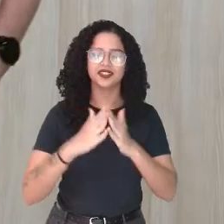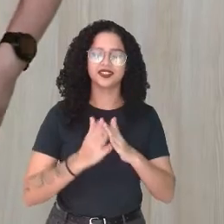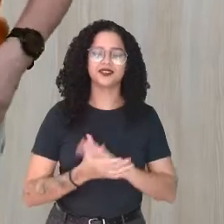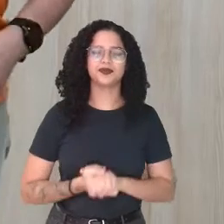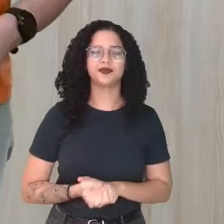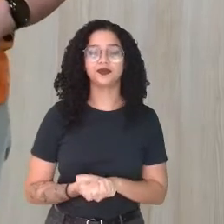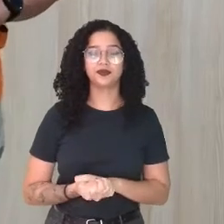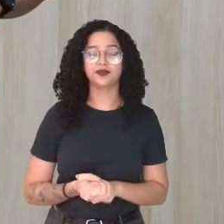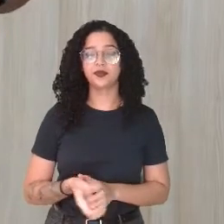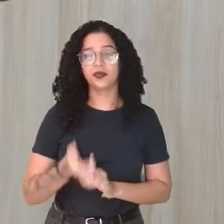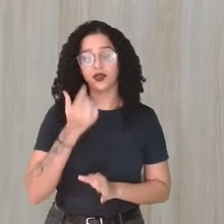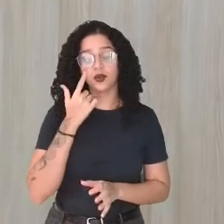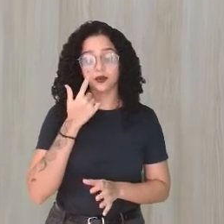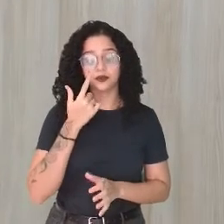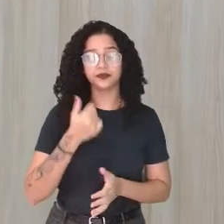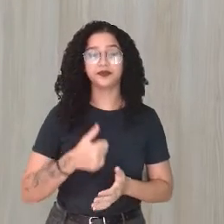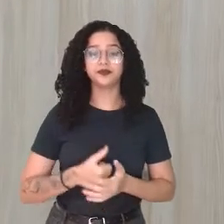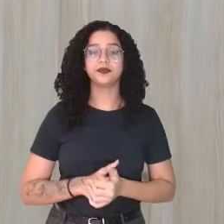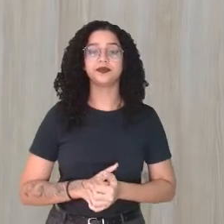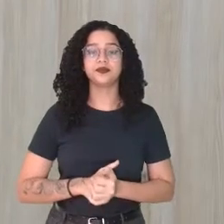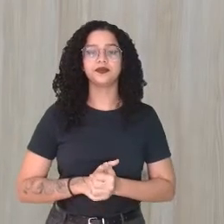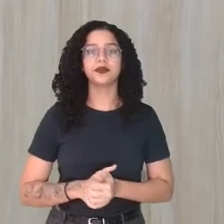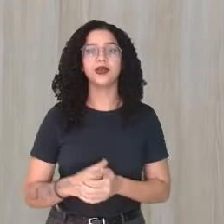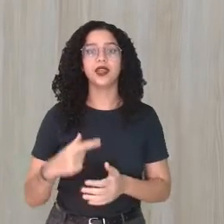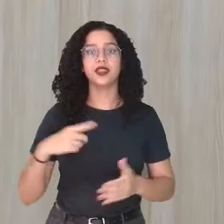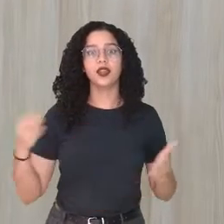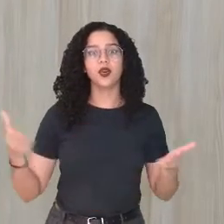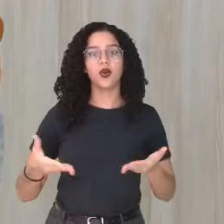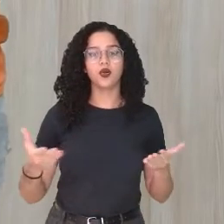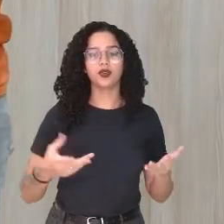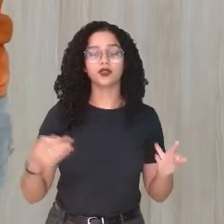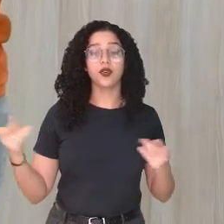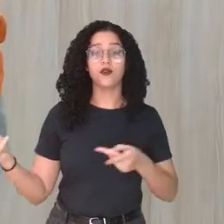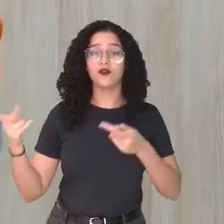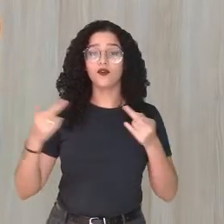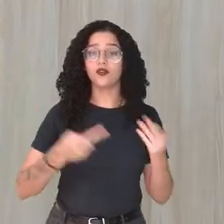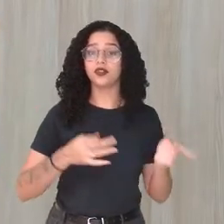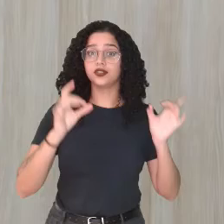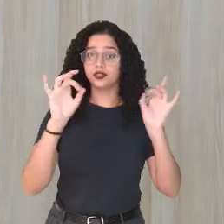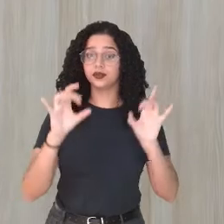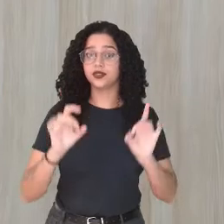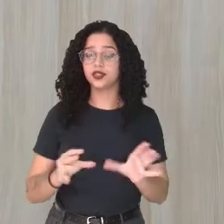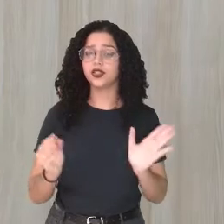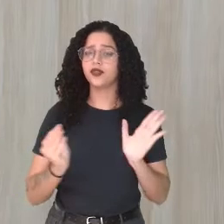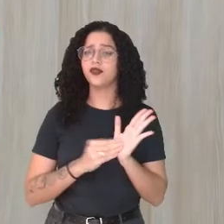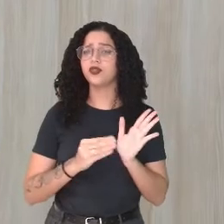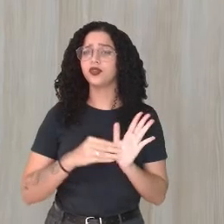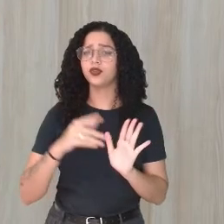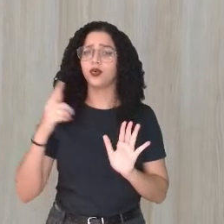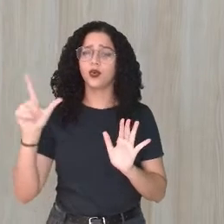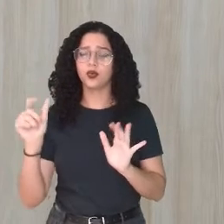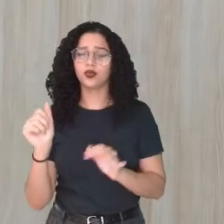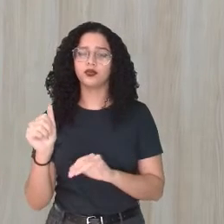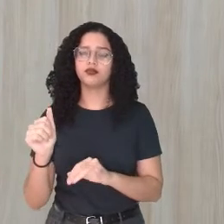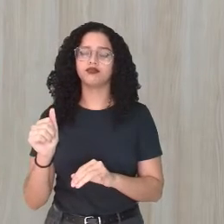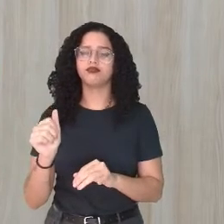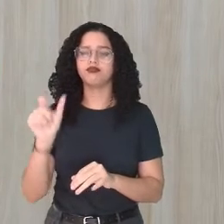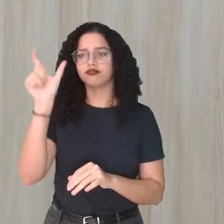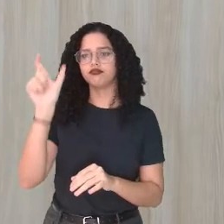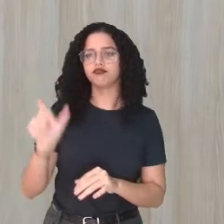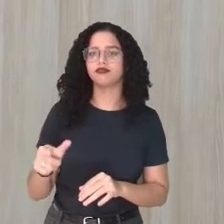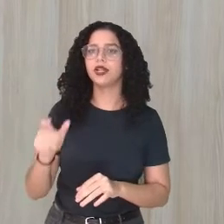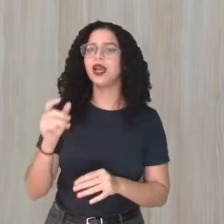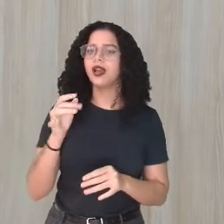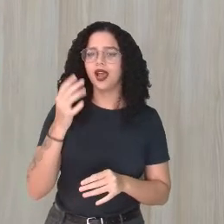Gente, olha, a gente tem hoje também uma visita especial. Tá faltando o nosso outro companheiro, né? Ele deve estar